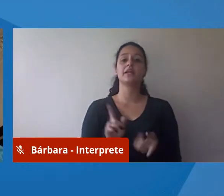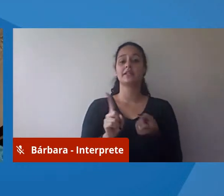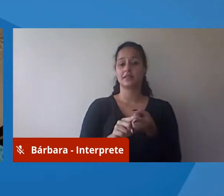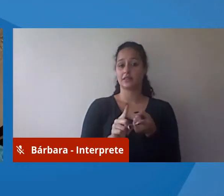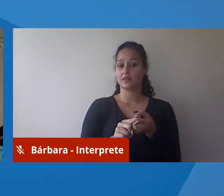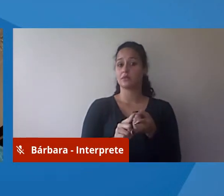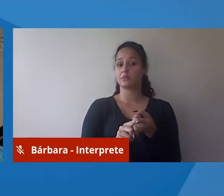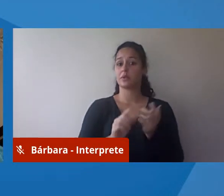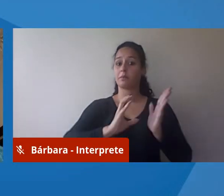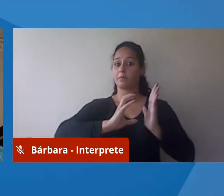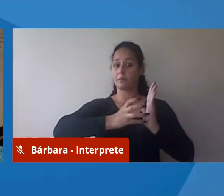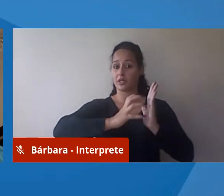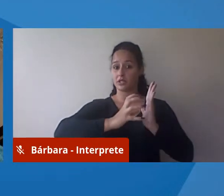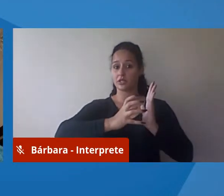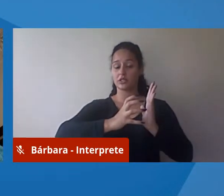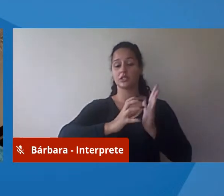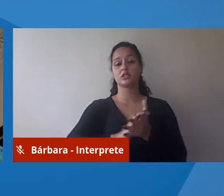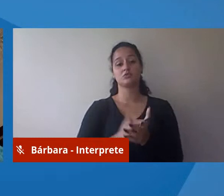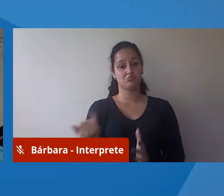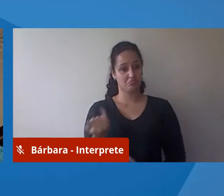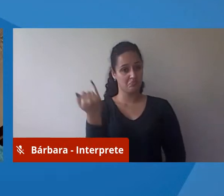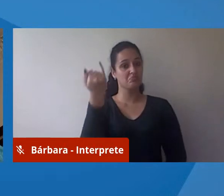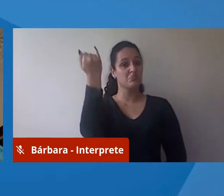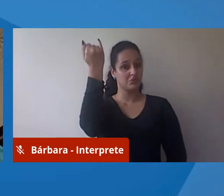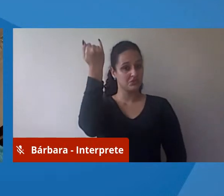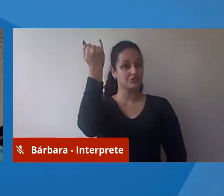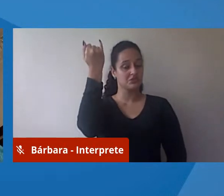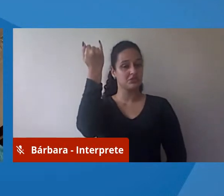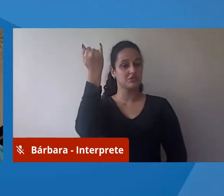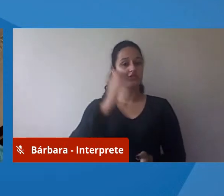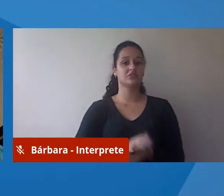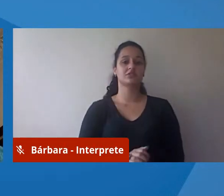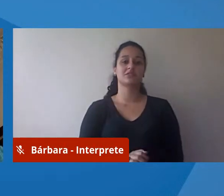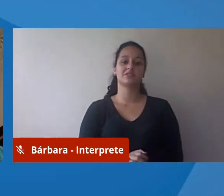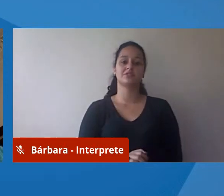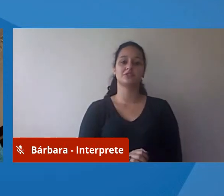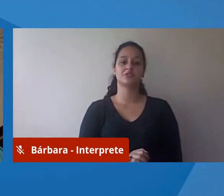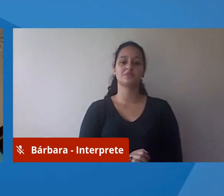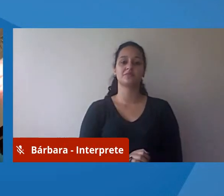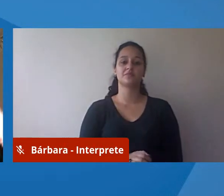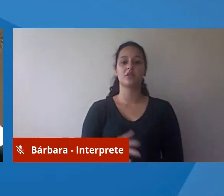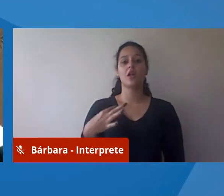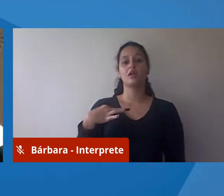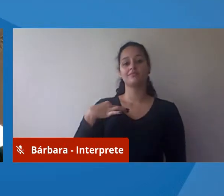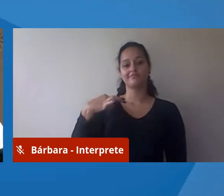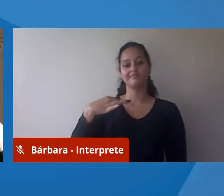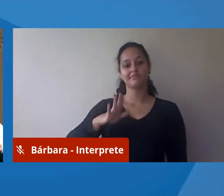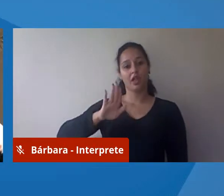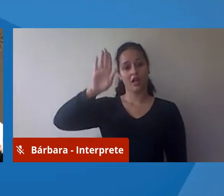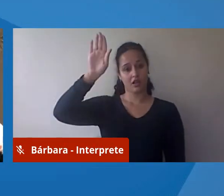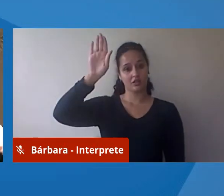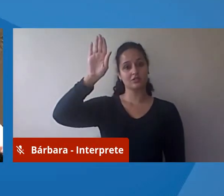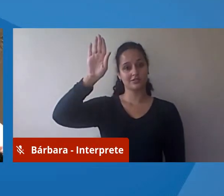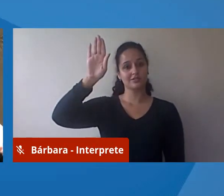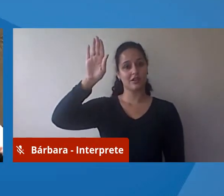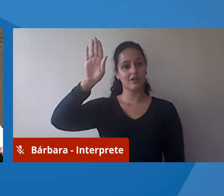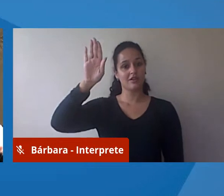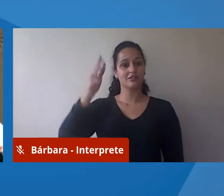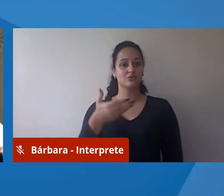importantes que são candidatos sérios ao governo, né? Em vários países, por